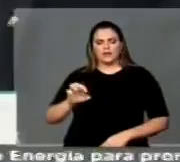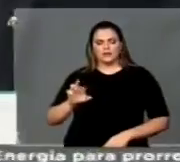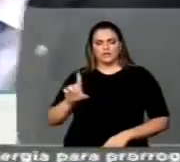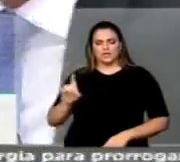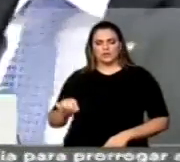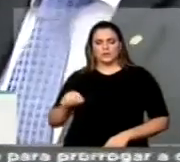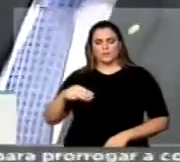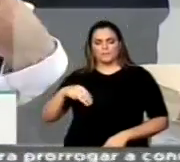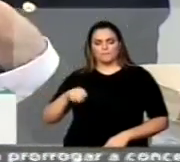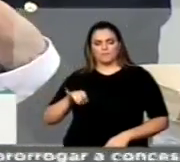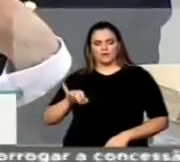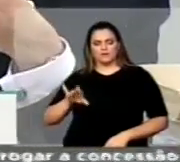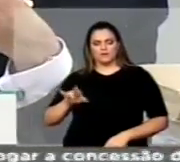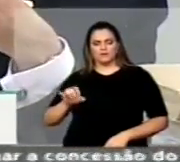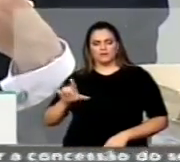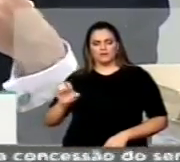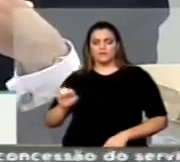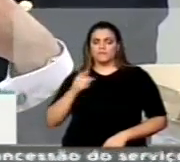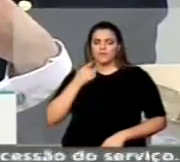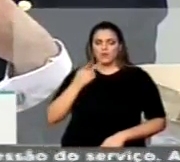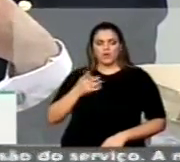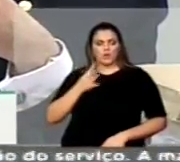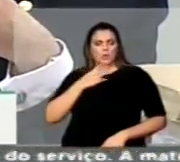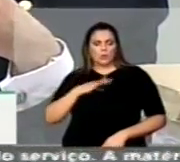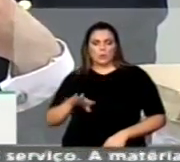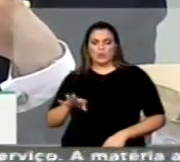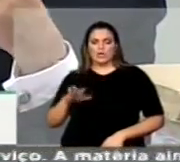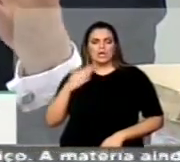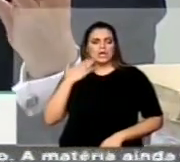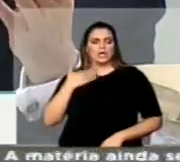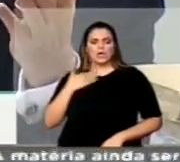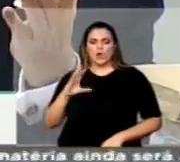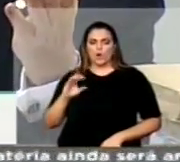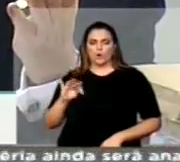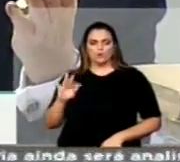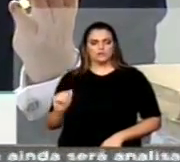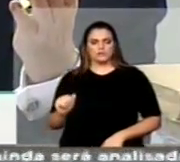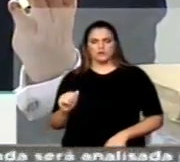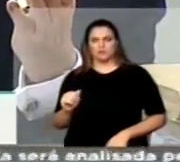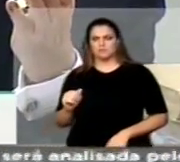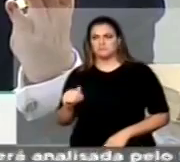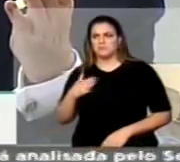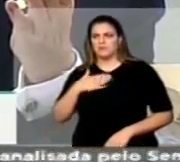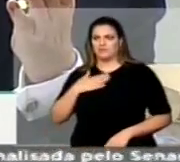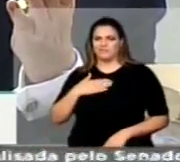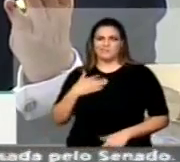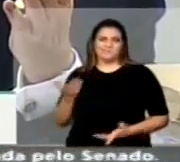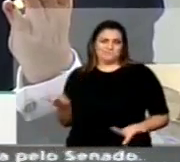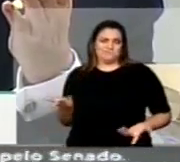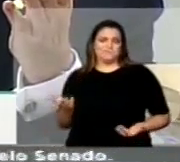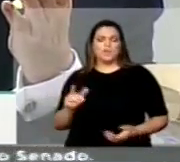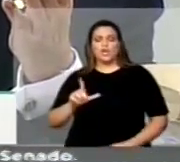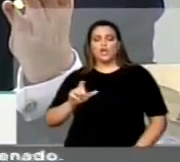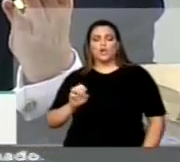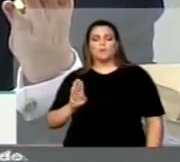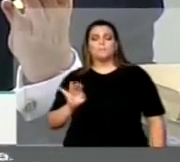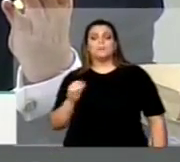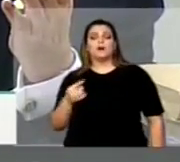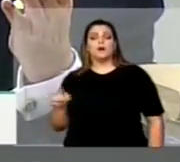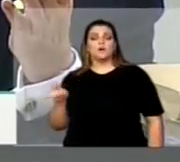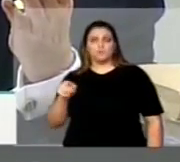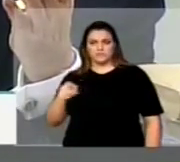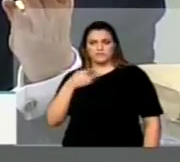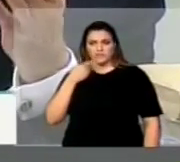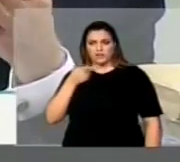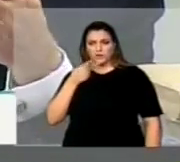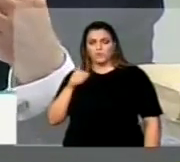claramente que não conhece conta bancária no exterior atribuída a mim. Lobão, que Vossa Excelência citou, que está usado como suporte